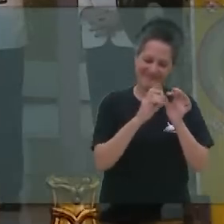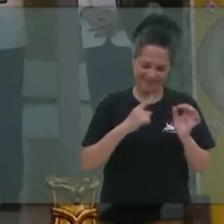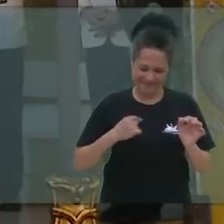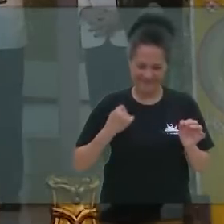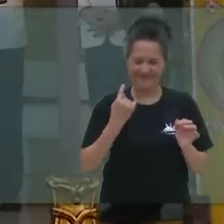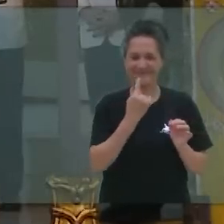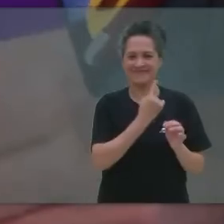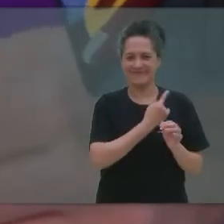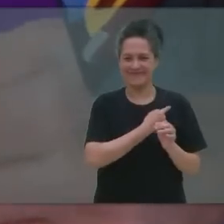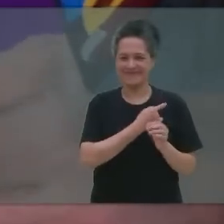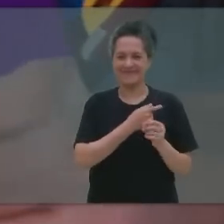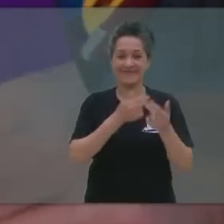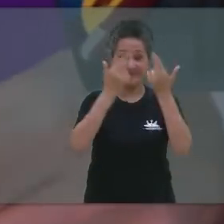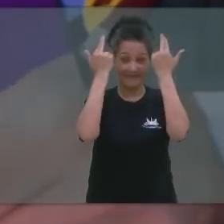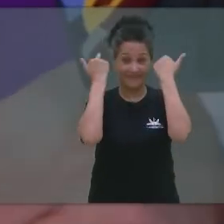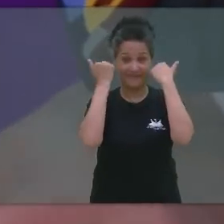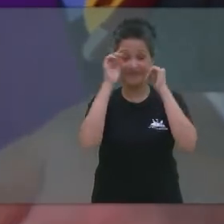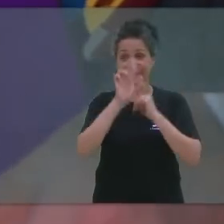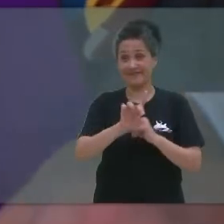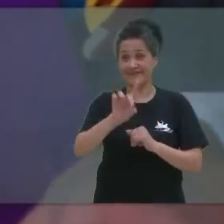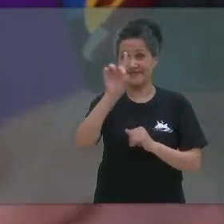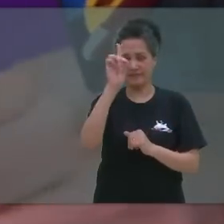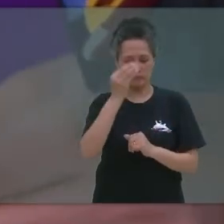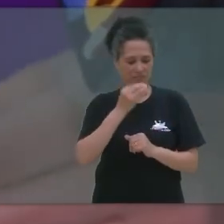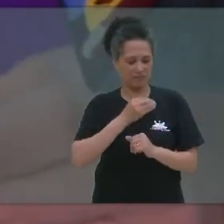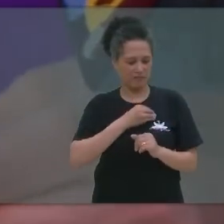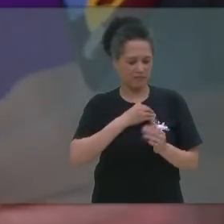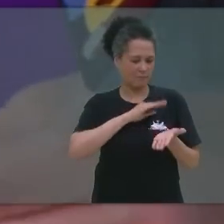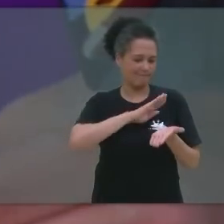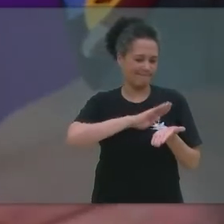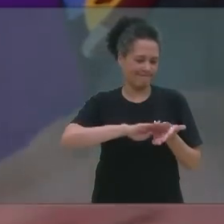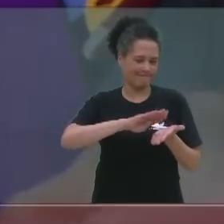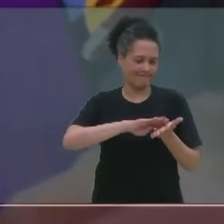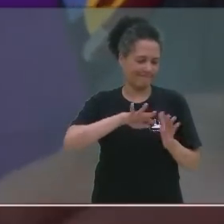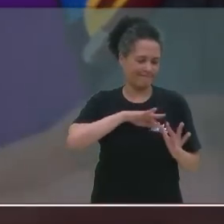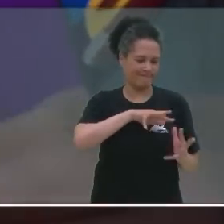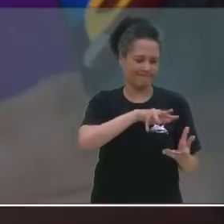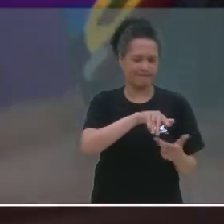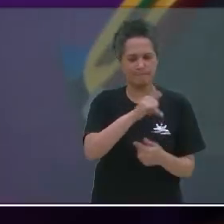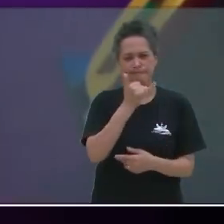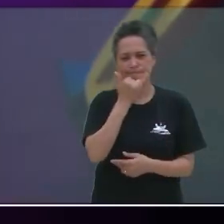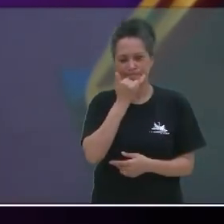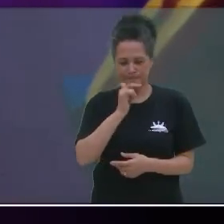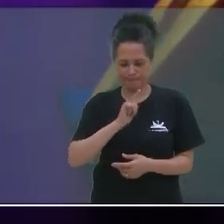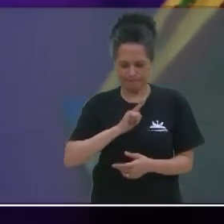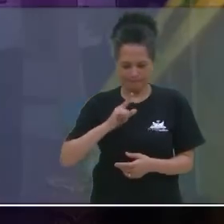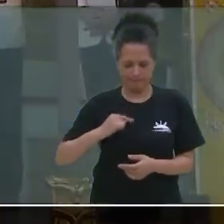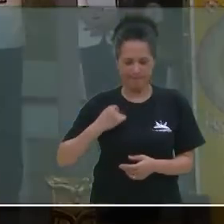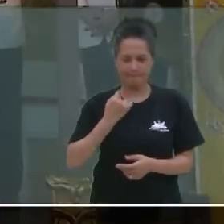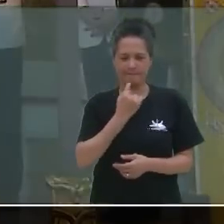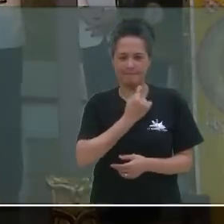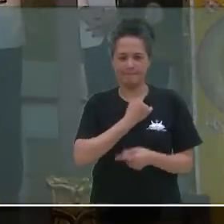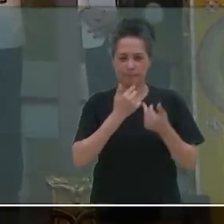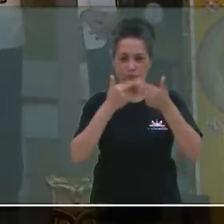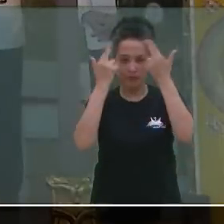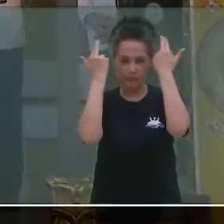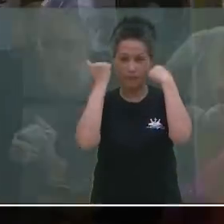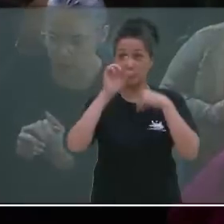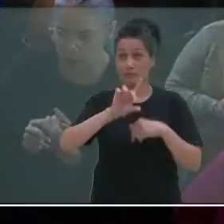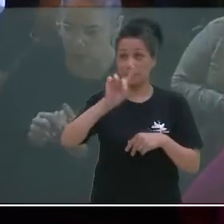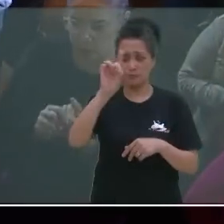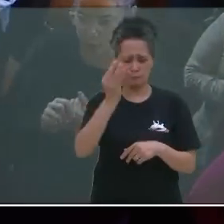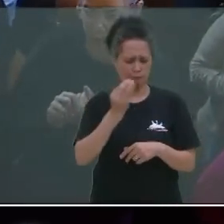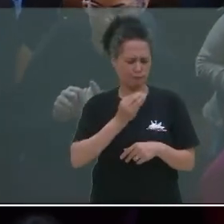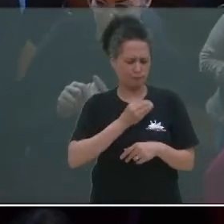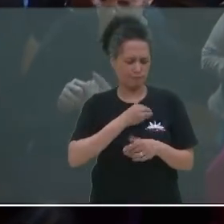uniu. Cordeiro de Deus, que tirais o pecado do mundo, tende piedade de nós. Cordeiro